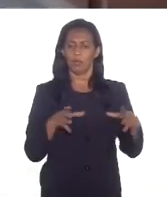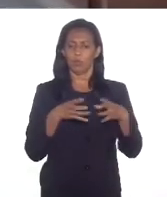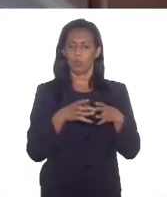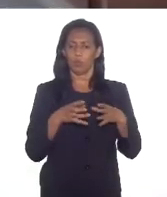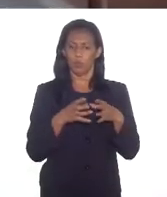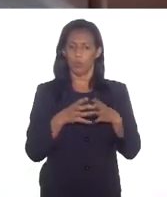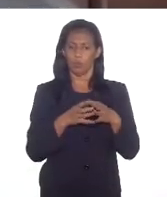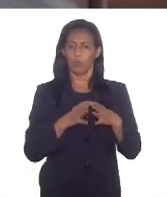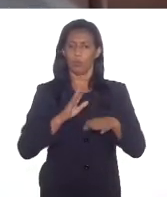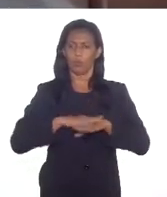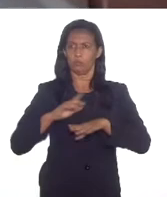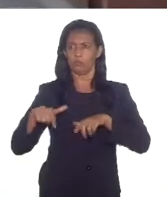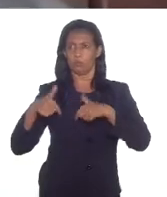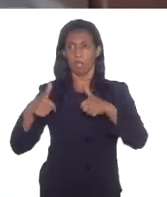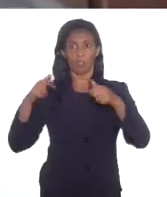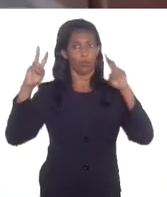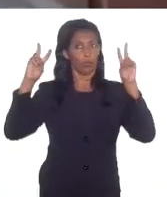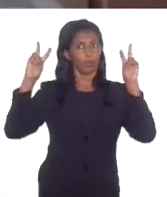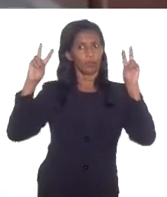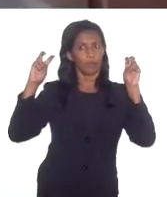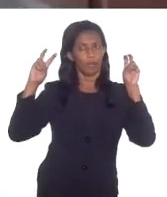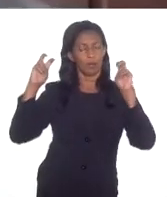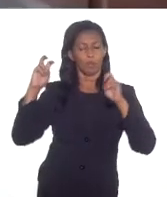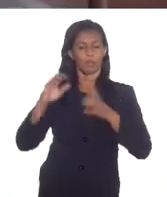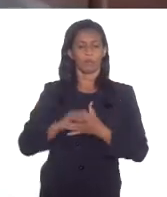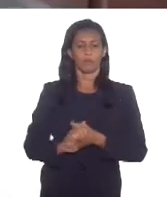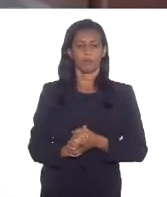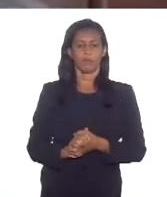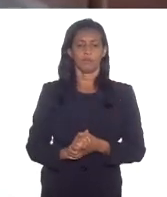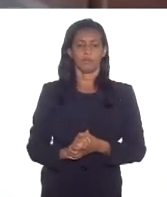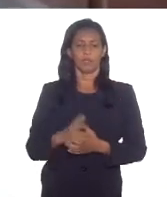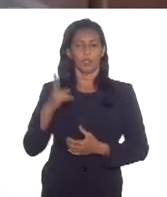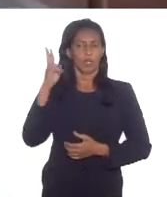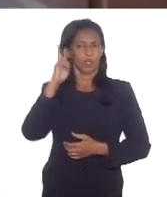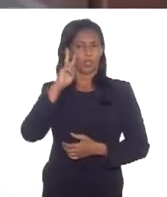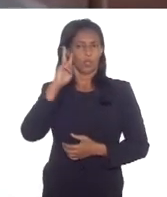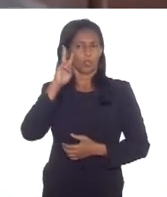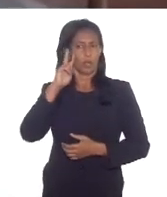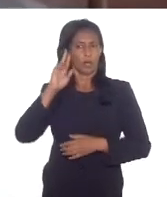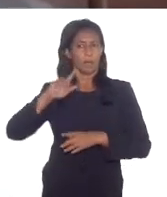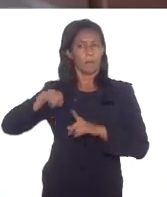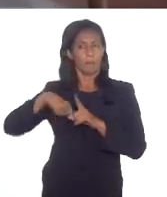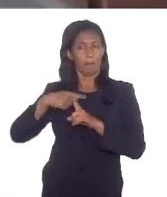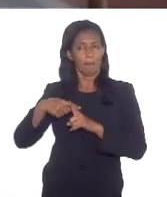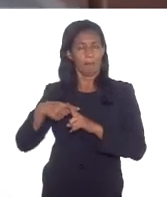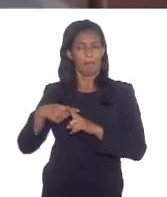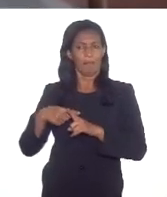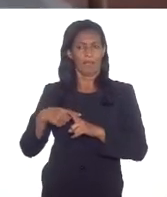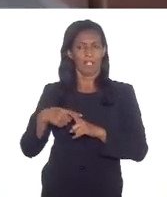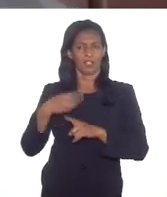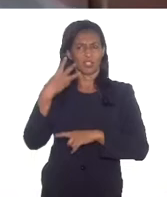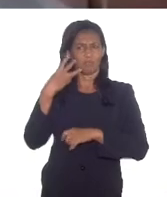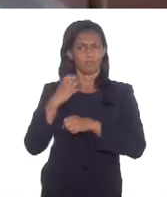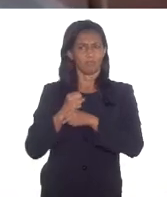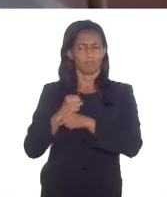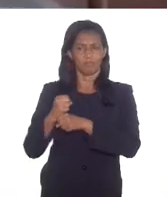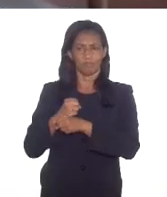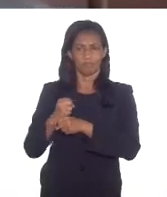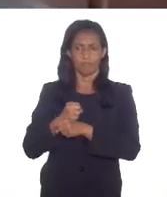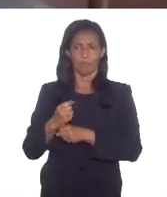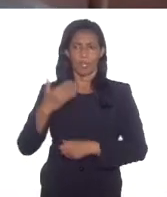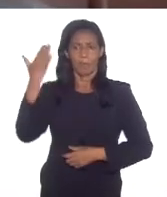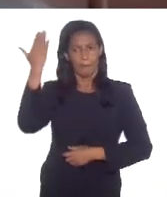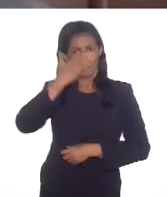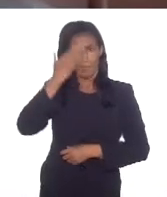que atuam no tema historicamente há mais de 3 décadas, com a presença do Ministério Público